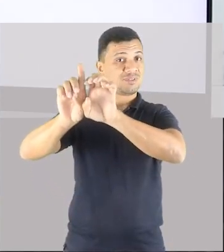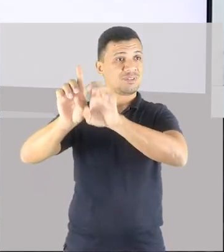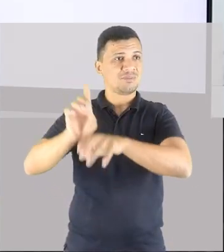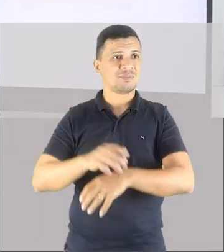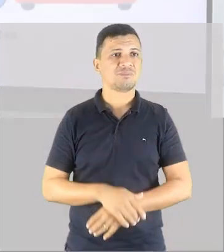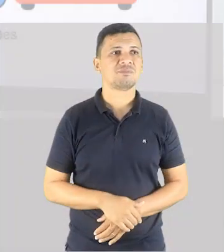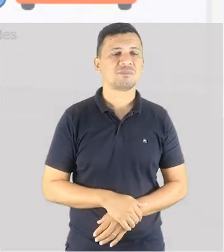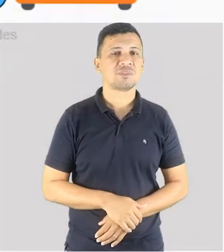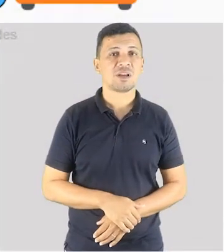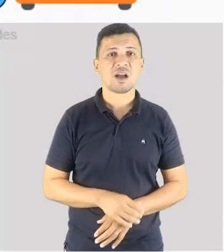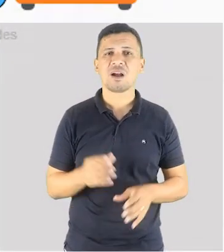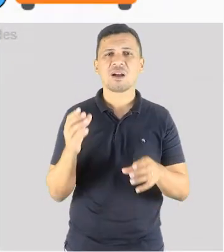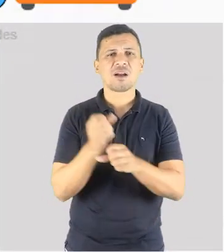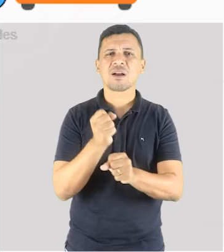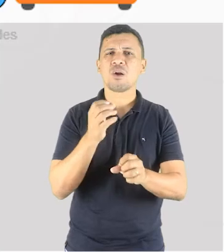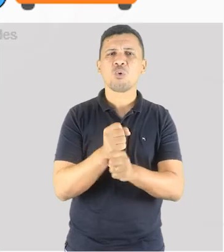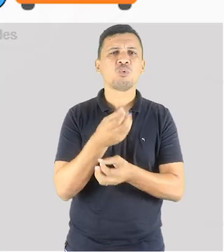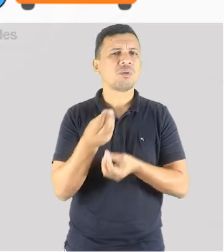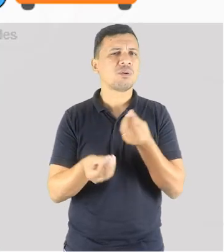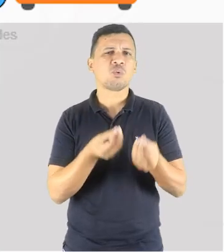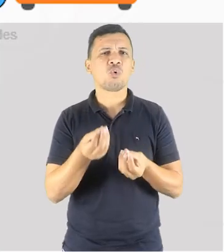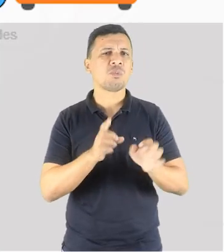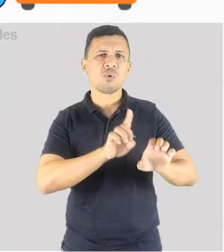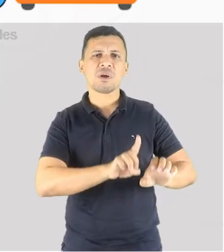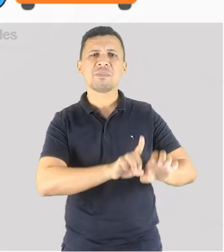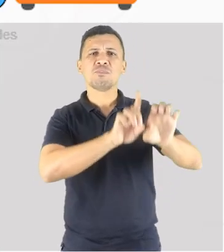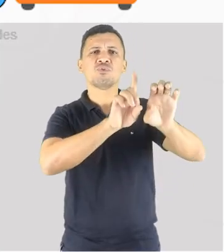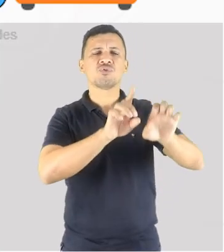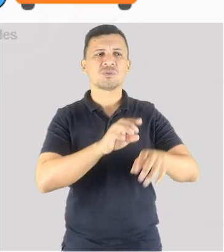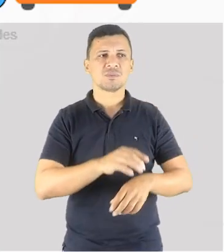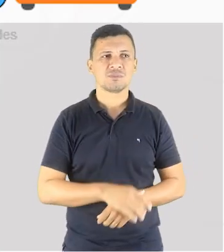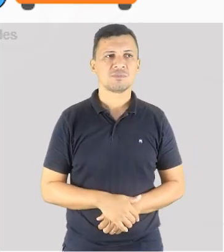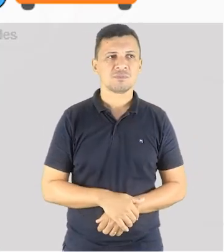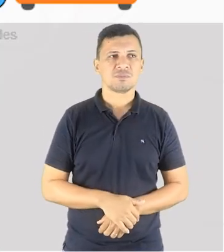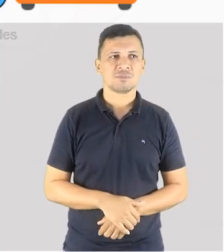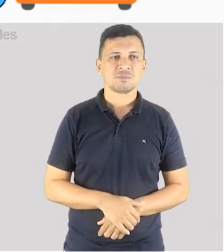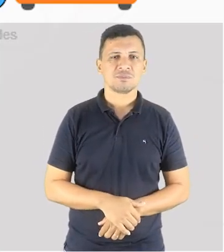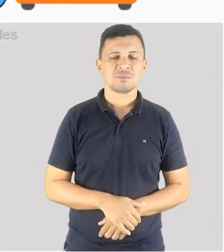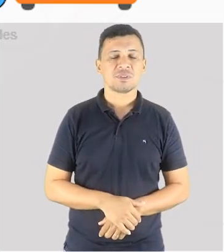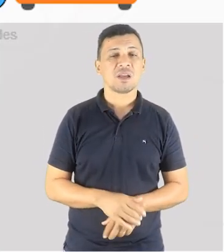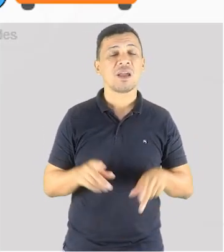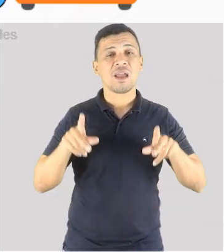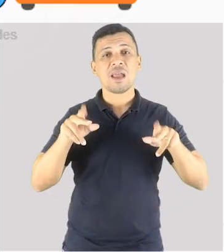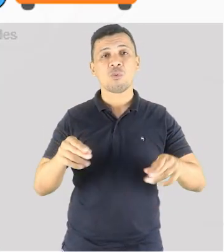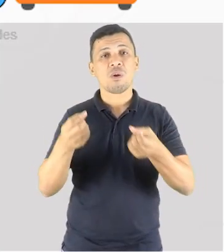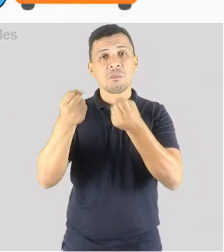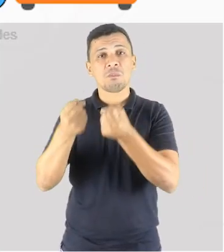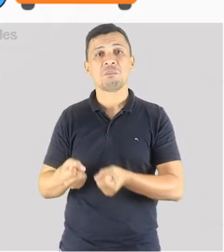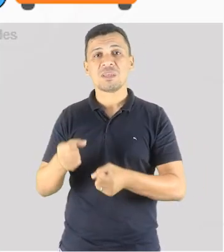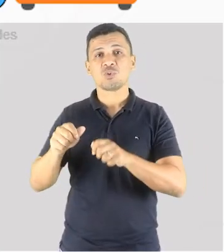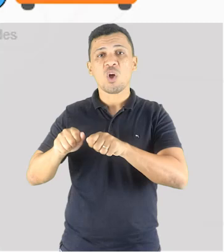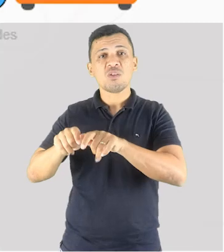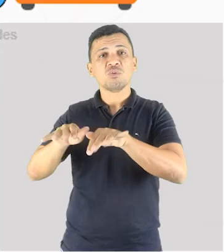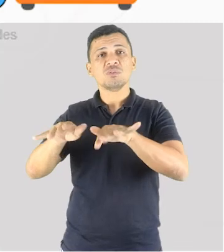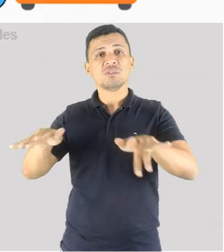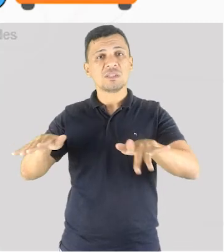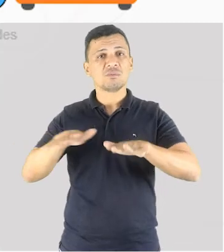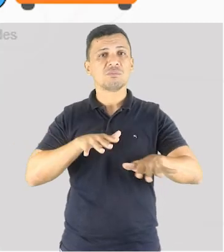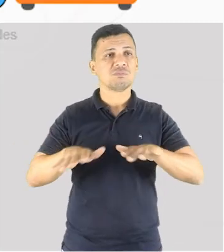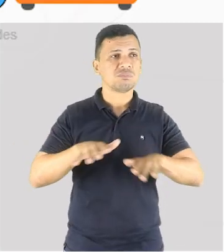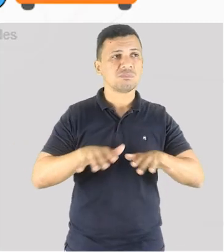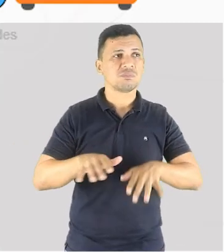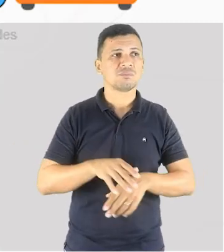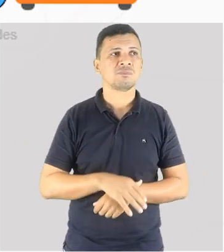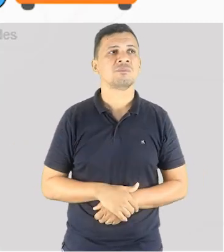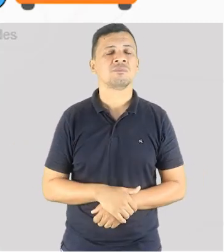cima. Vamos ver como é que calcula o empuxo? Como eu botei, é igual ao peso do líquido deslocado. E